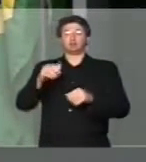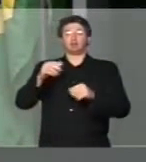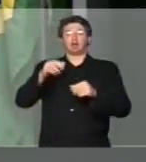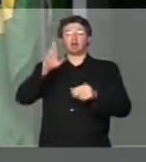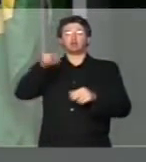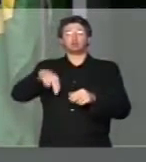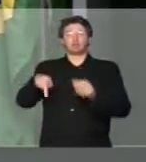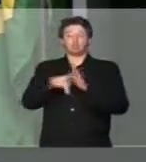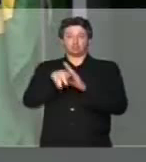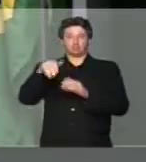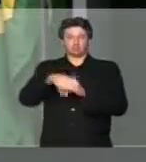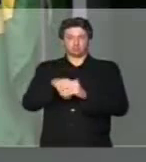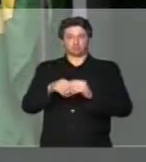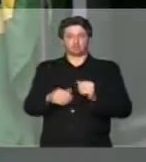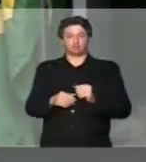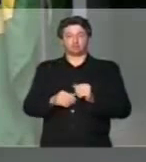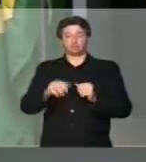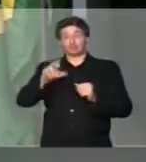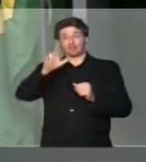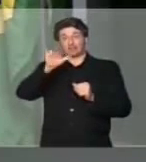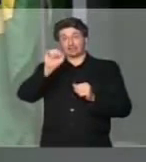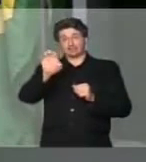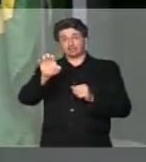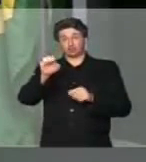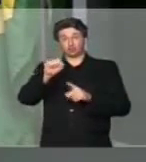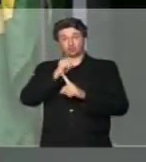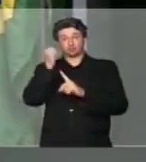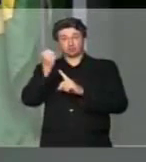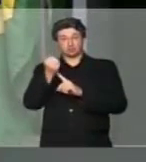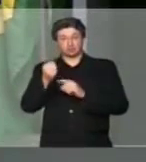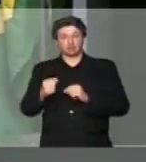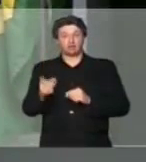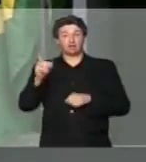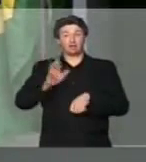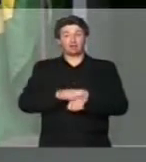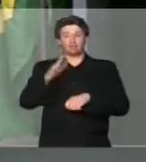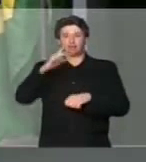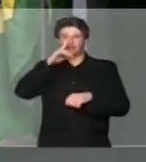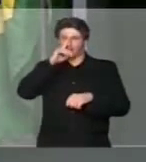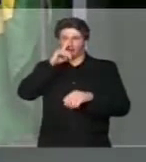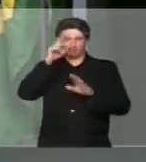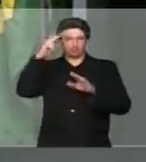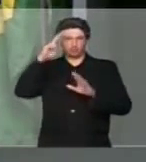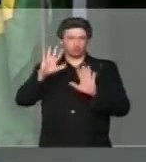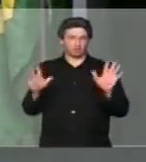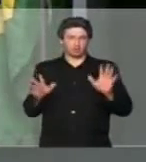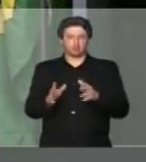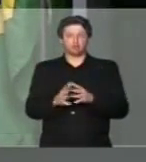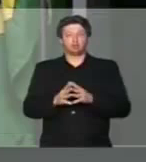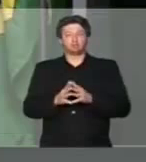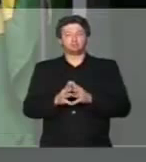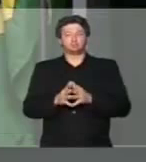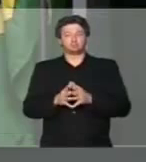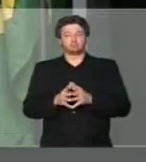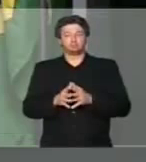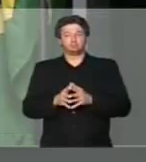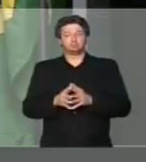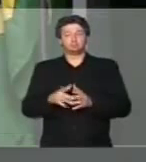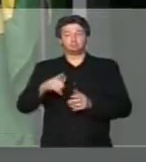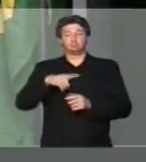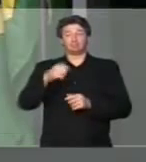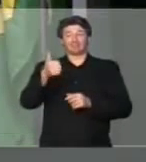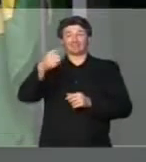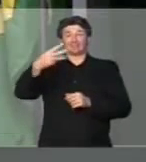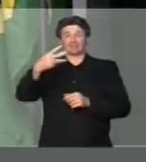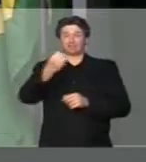últimas eleições. A crise na área social é uma das mais graves da história. E são 13